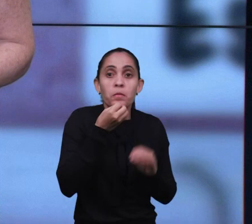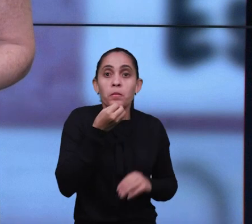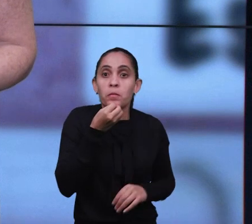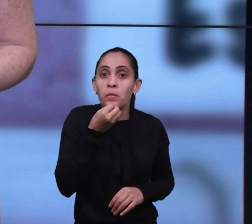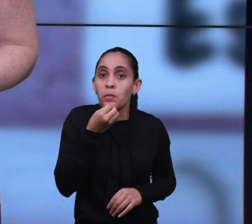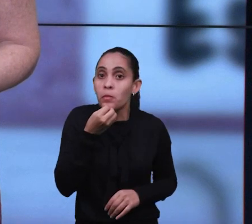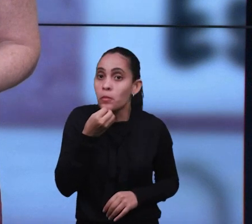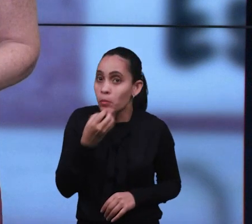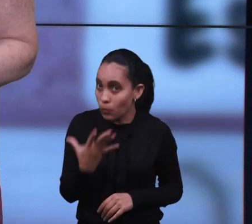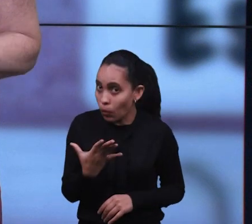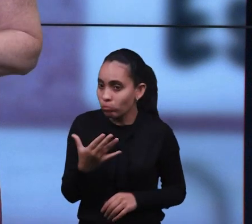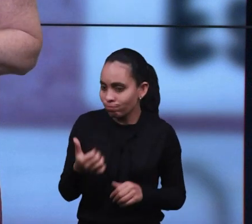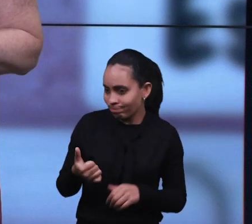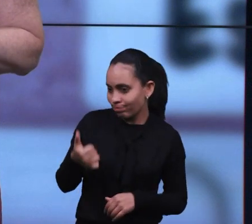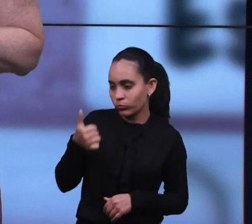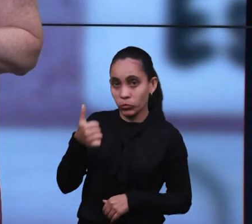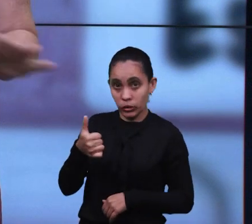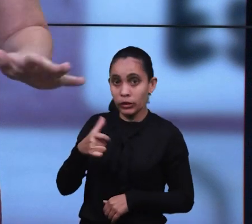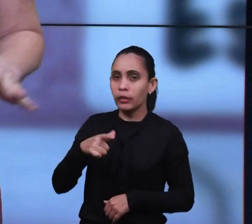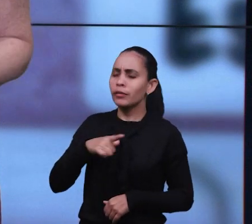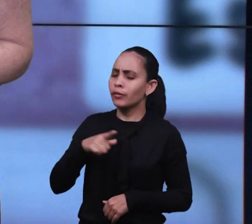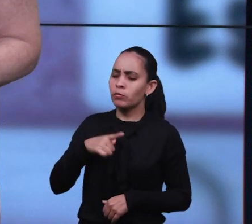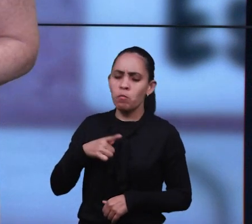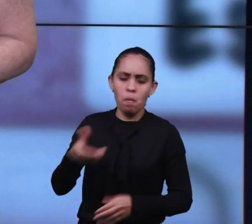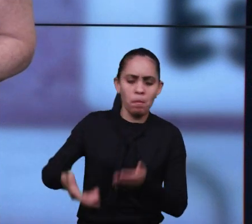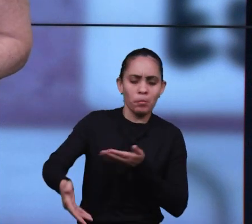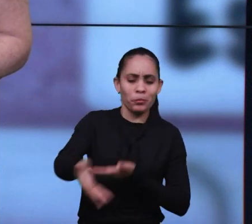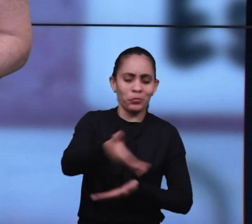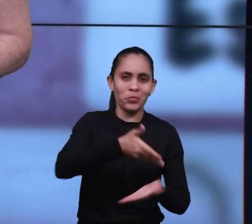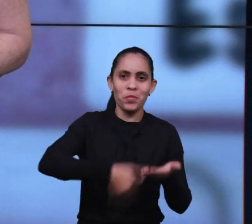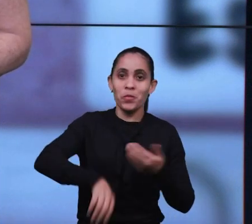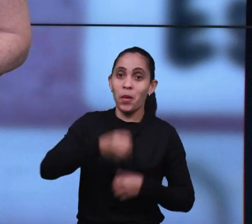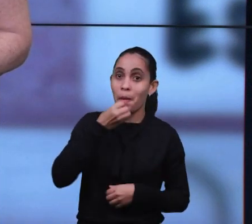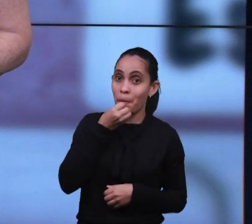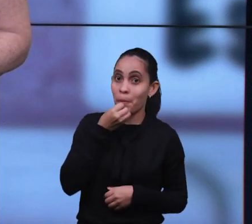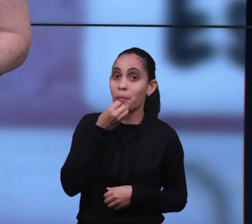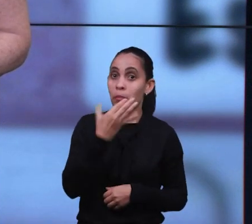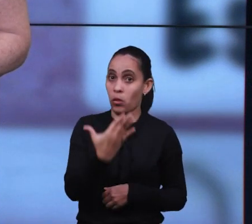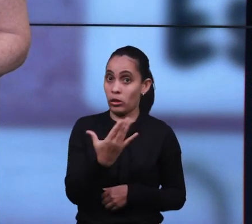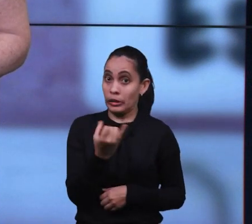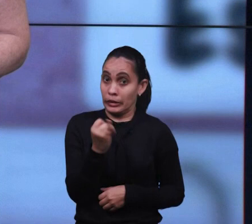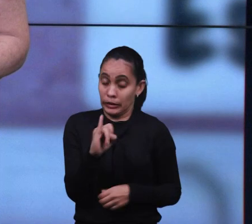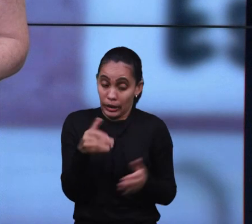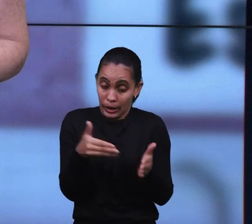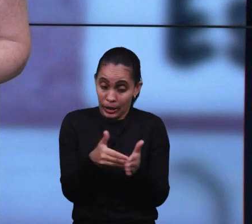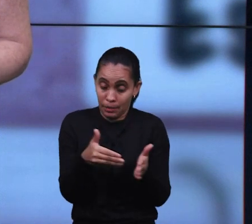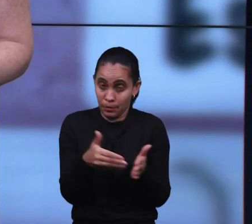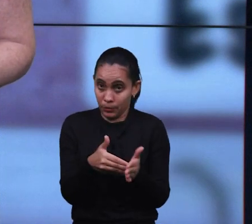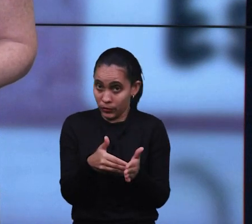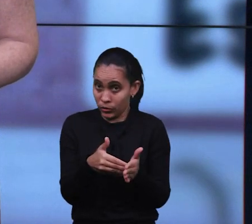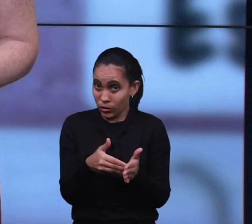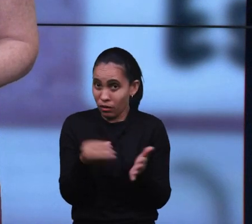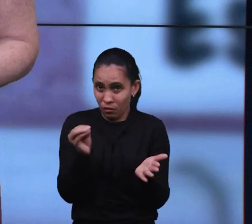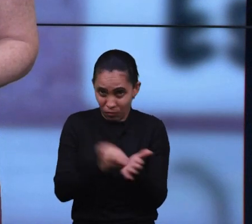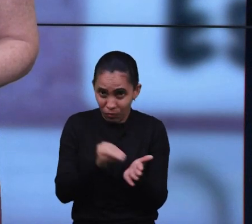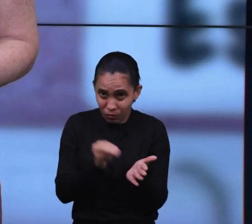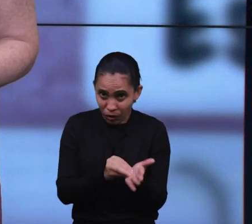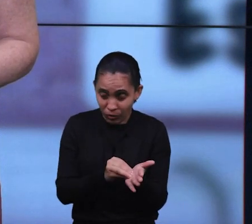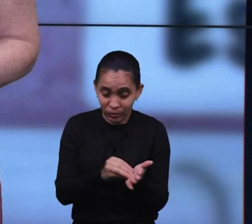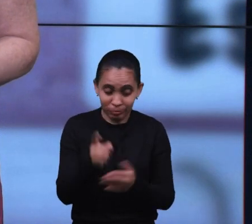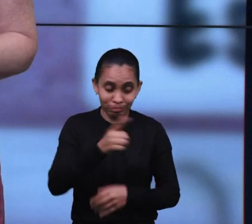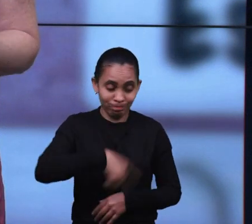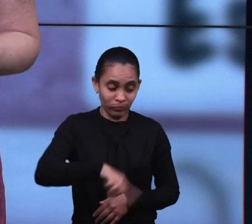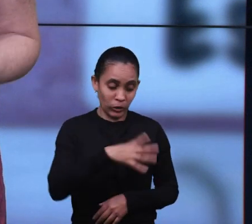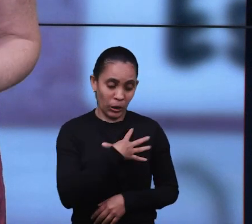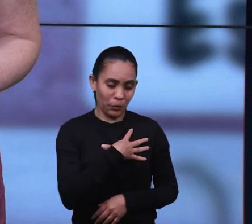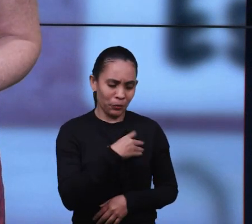bons resultados, beneficia a todos. Entretanto, na falta de limites, você vai